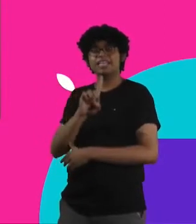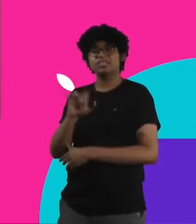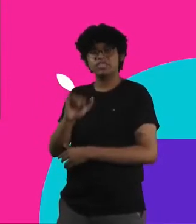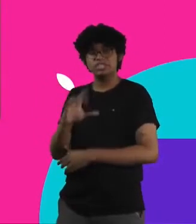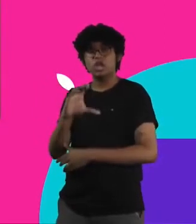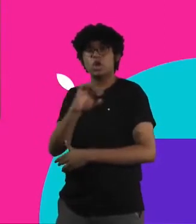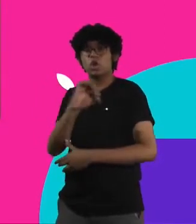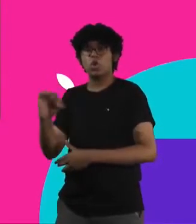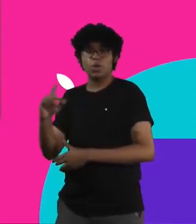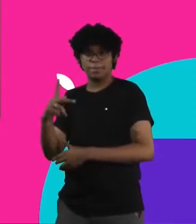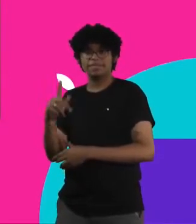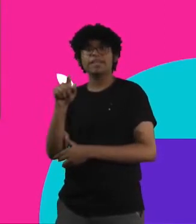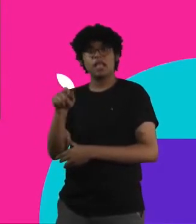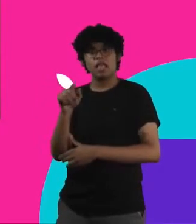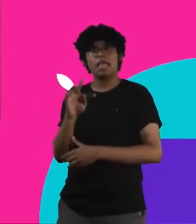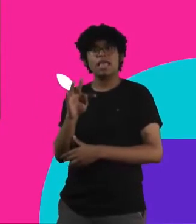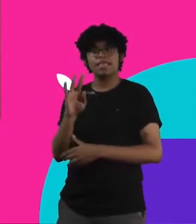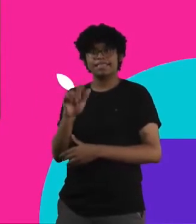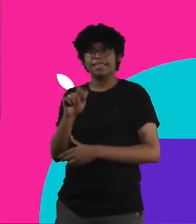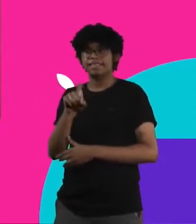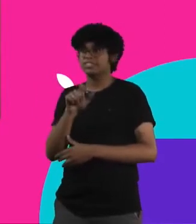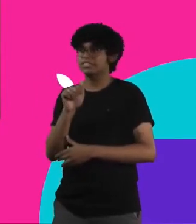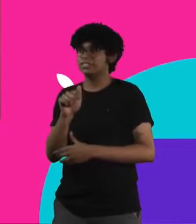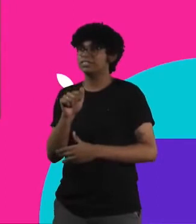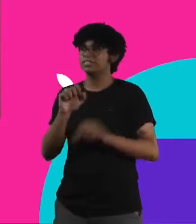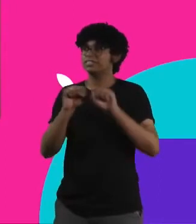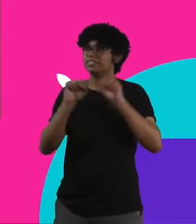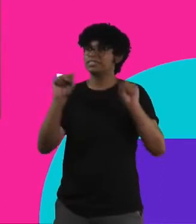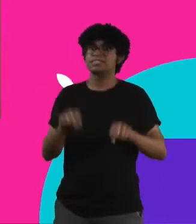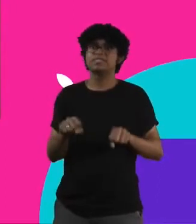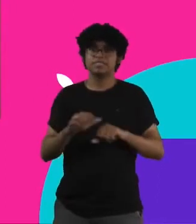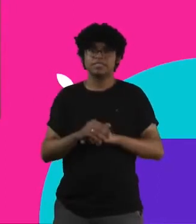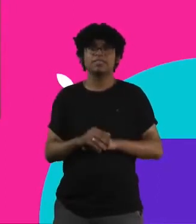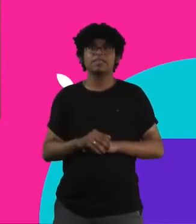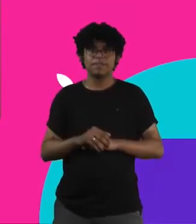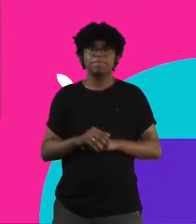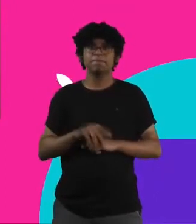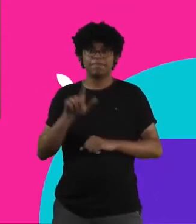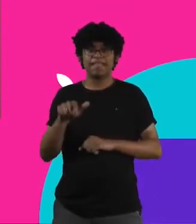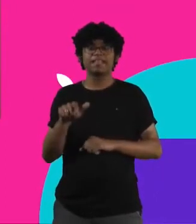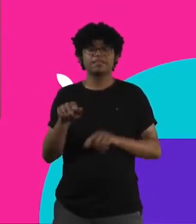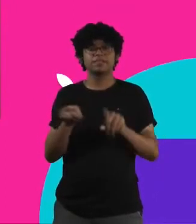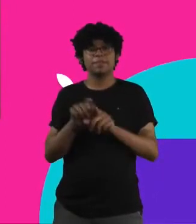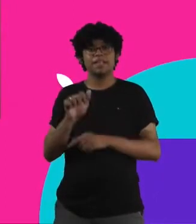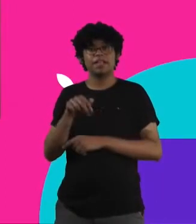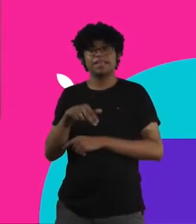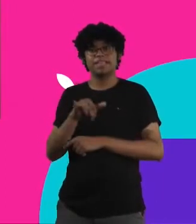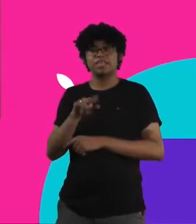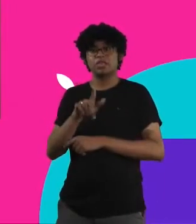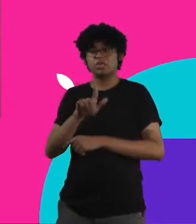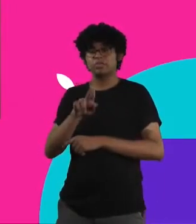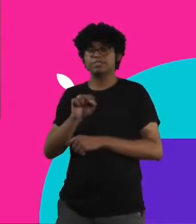Credicoop, então, faz parte do sistema Ailus, assim como a cooperativa Unilus, que também é patrocinadora deste evento, com